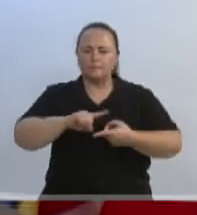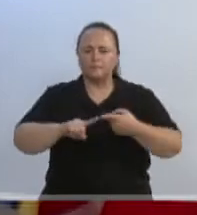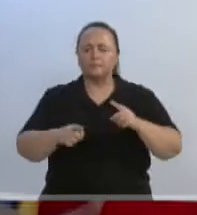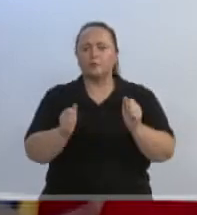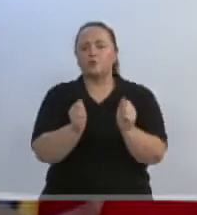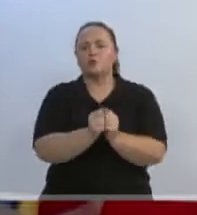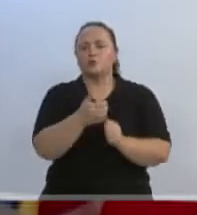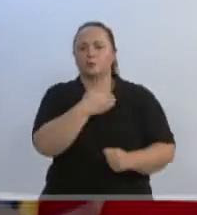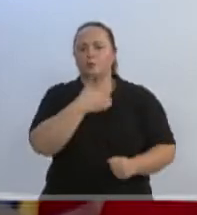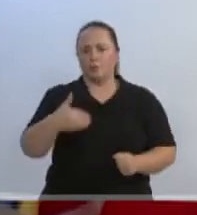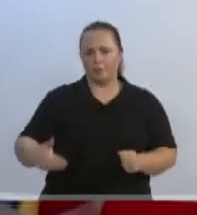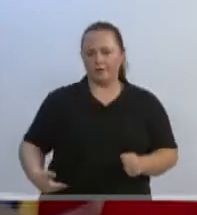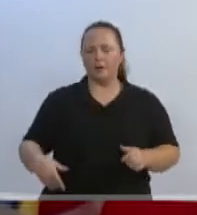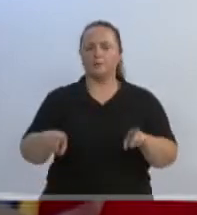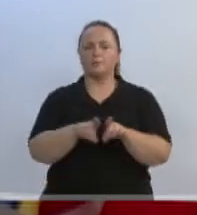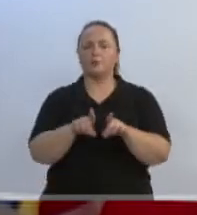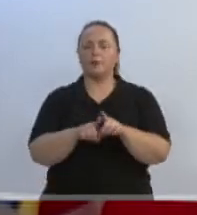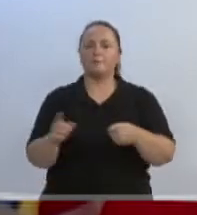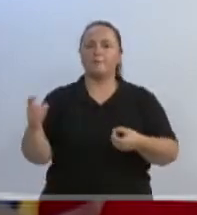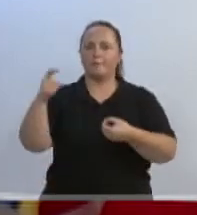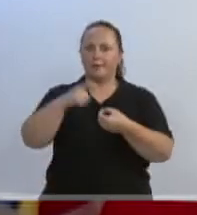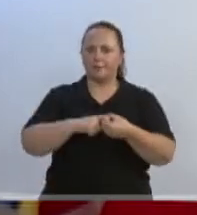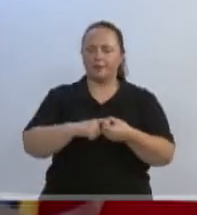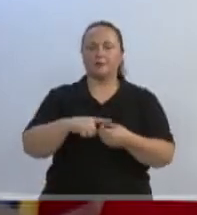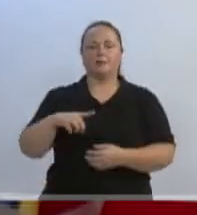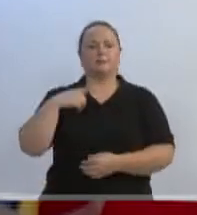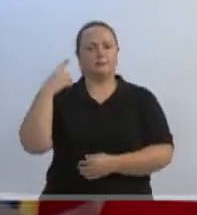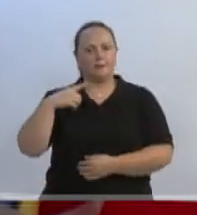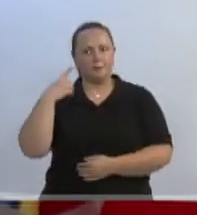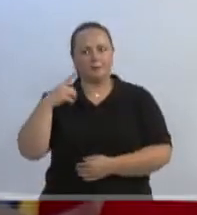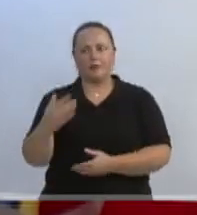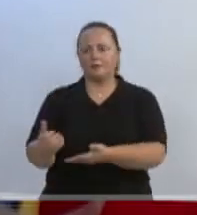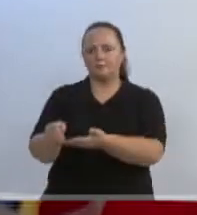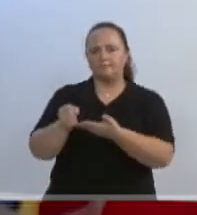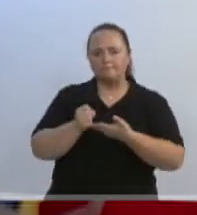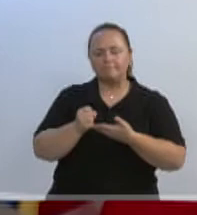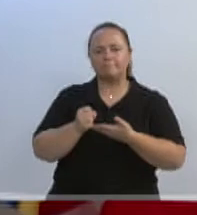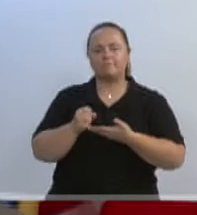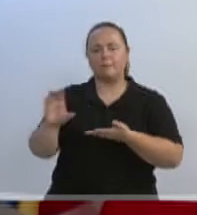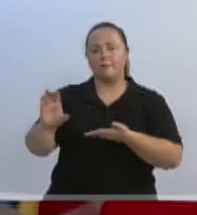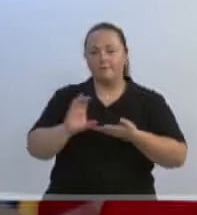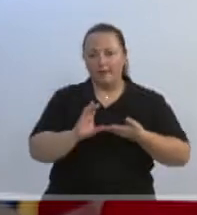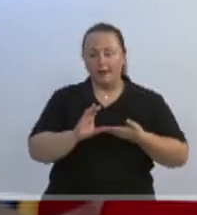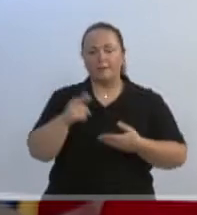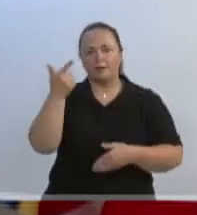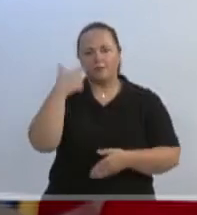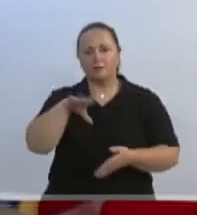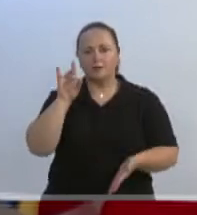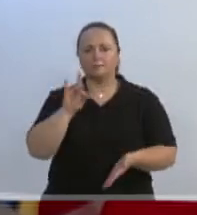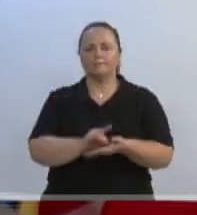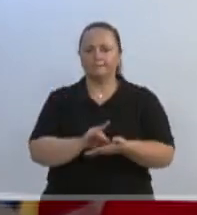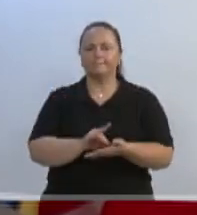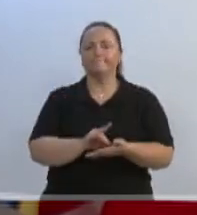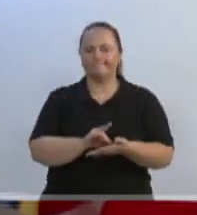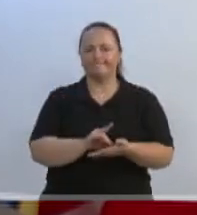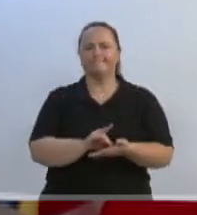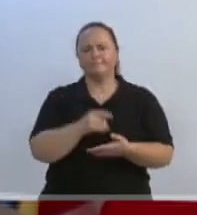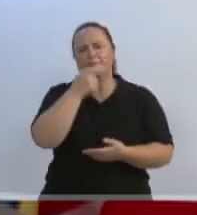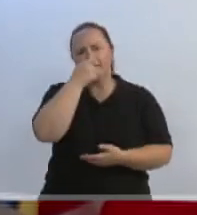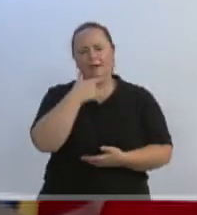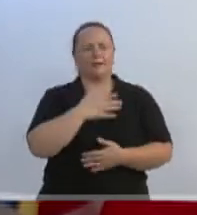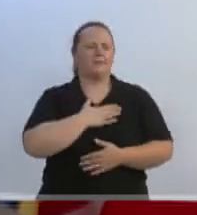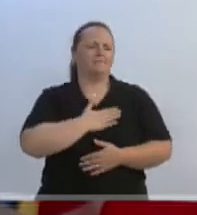buscando também parceria e apoio de algum deputado para que nos ajude com verba para que consigamos fazer e do bec isso é gratificante